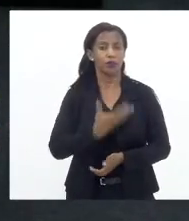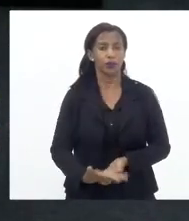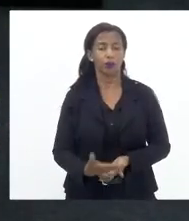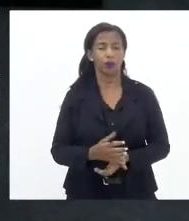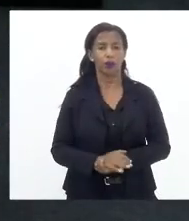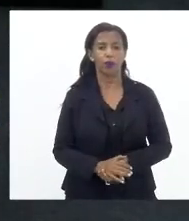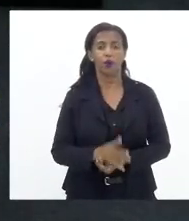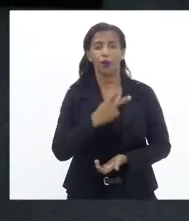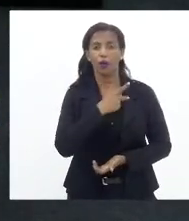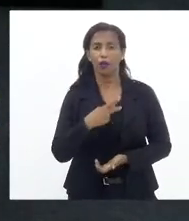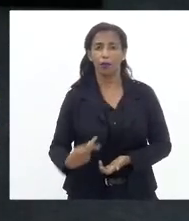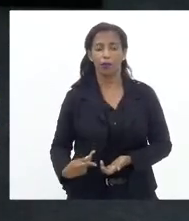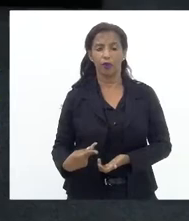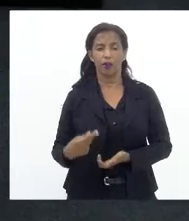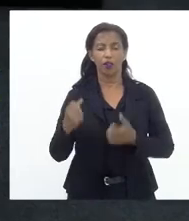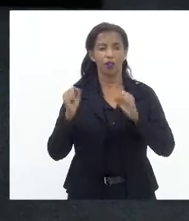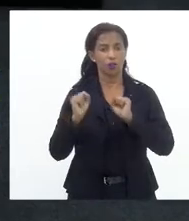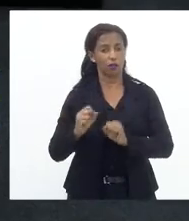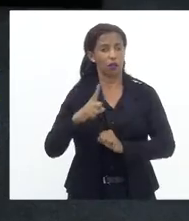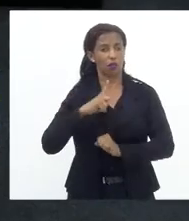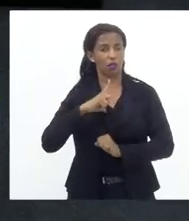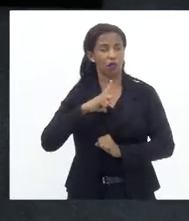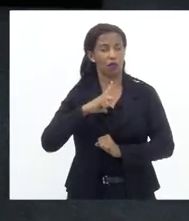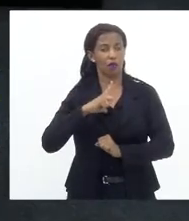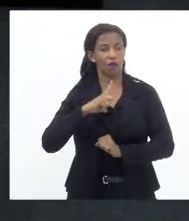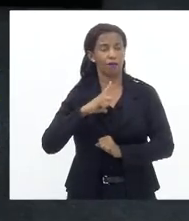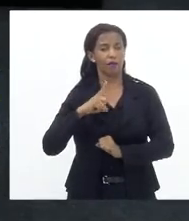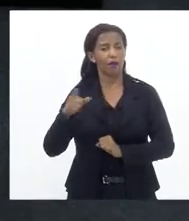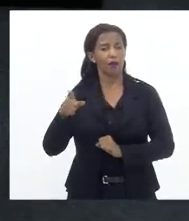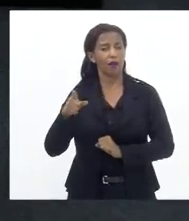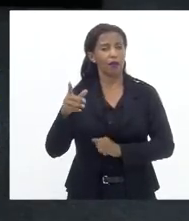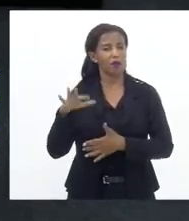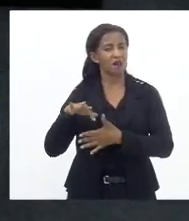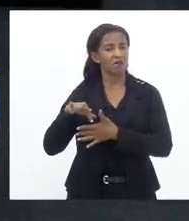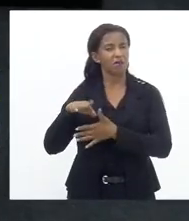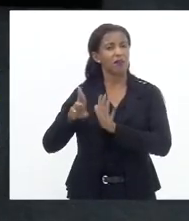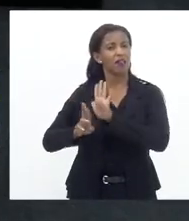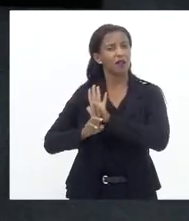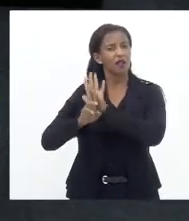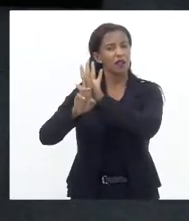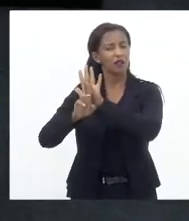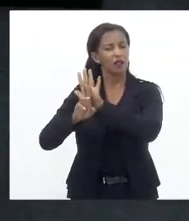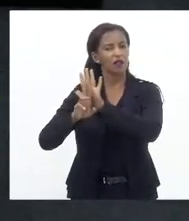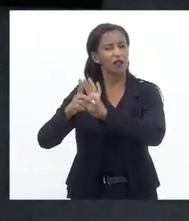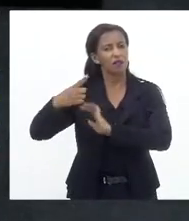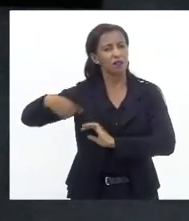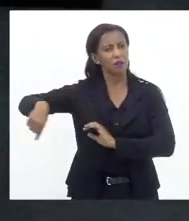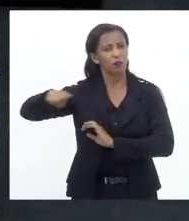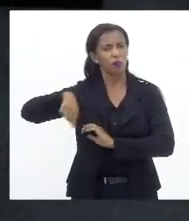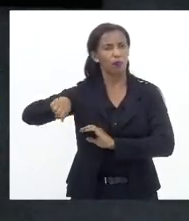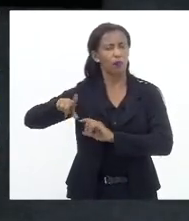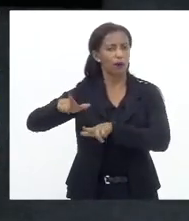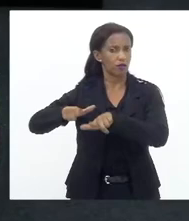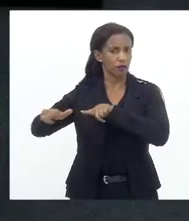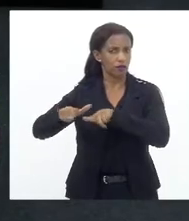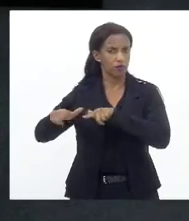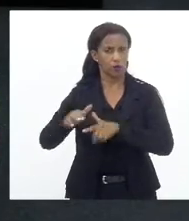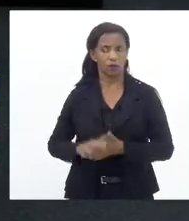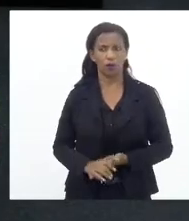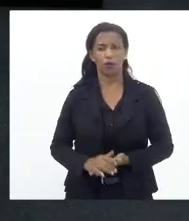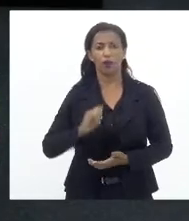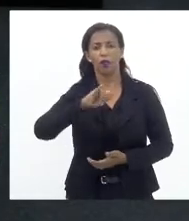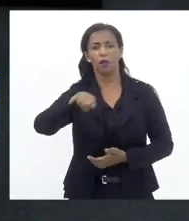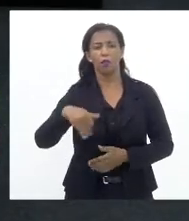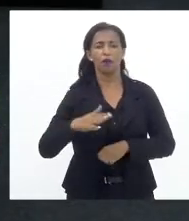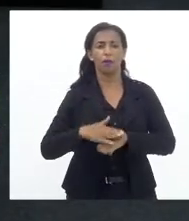que o que o presidente do Poder Legislativo tenha essa essa essa representação positiva Por parte dos Servidores E queria aproveitar